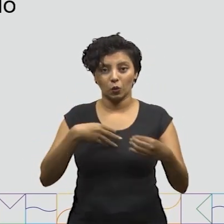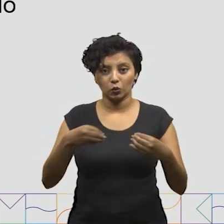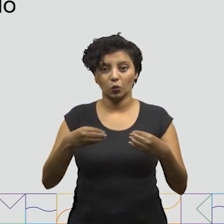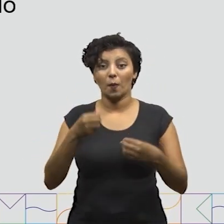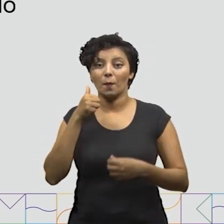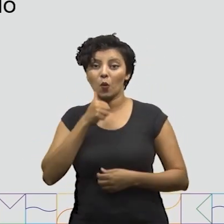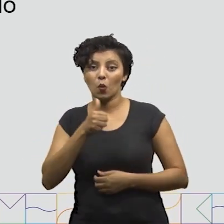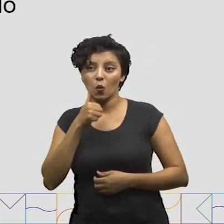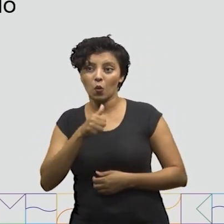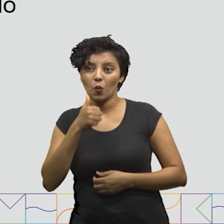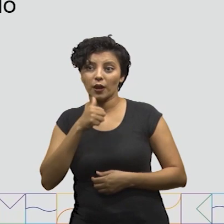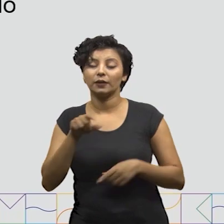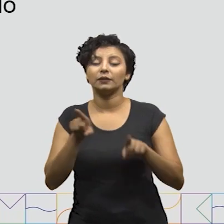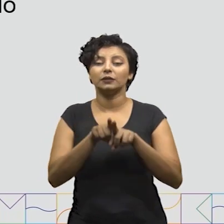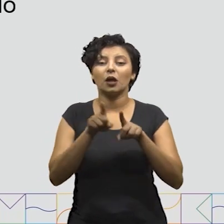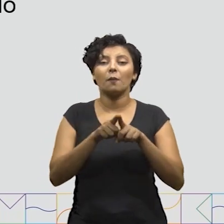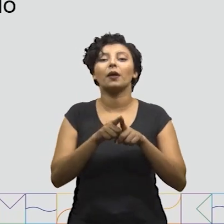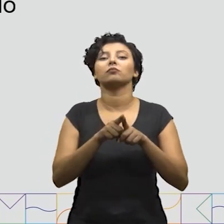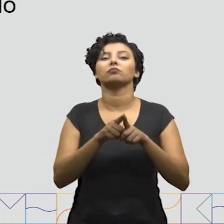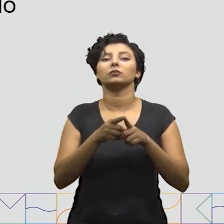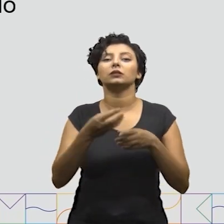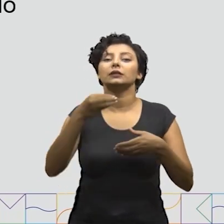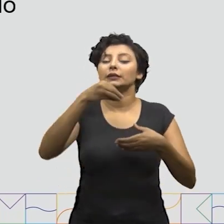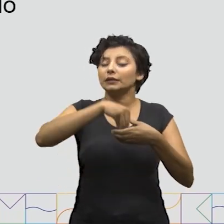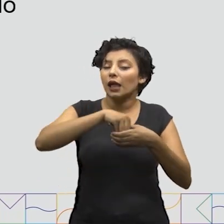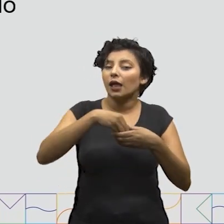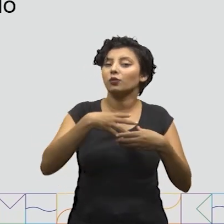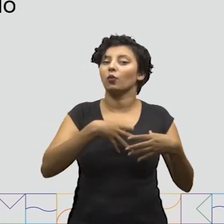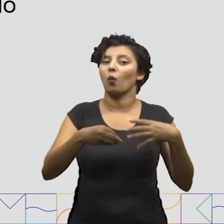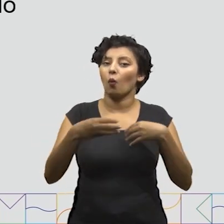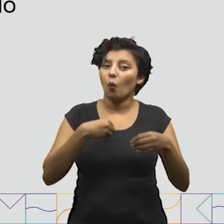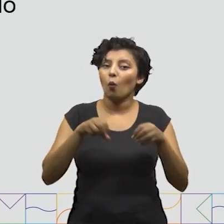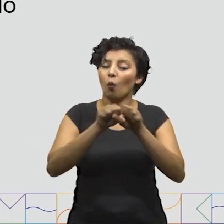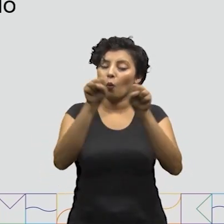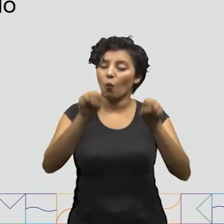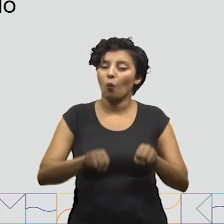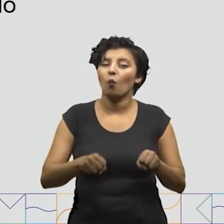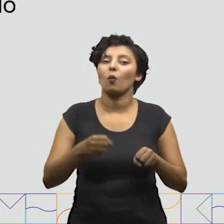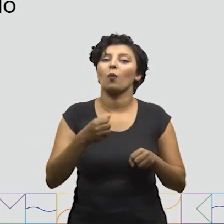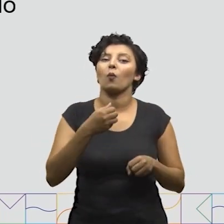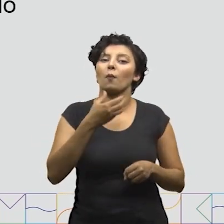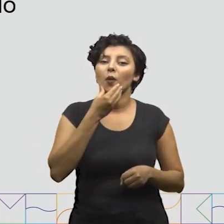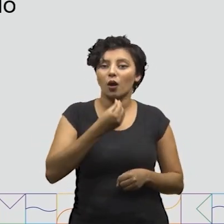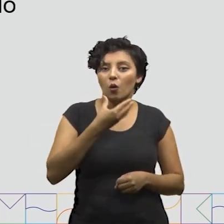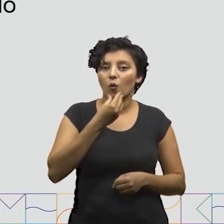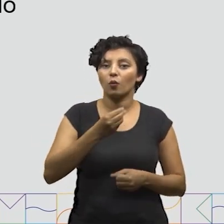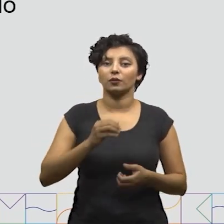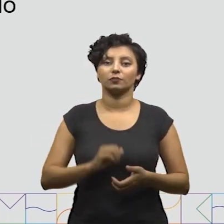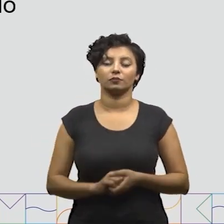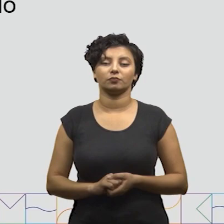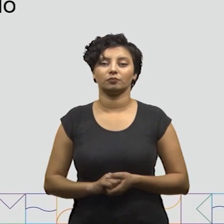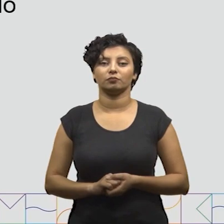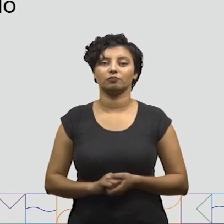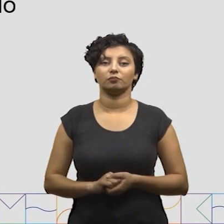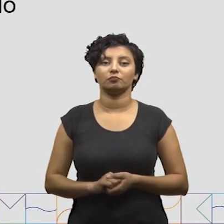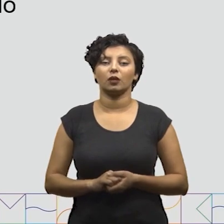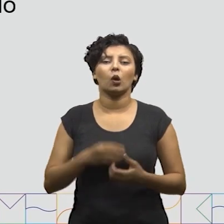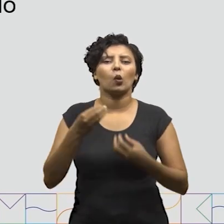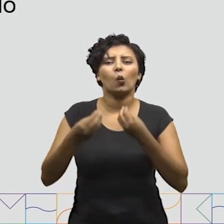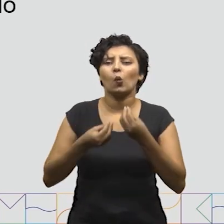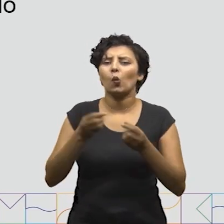órgão reprodutor feminino e o gameta masculino dentro de um órgão reprodutor masculino. Os